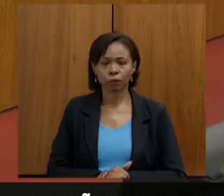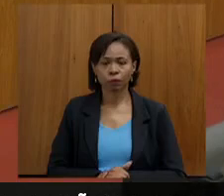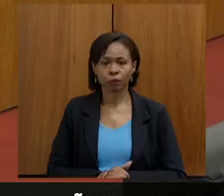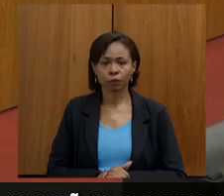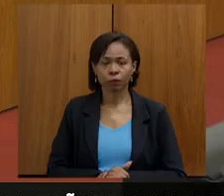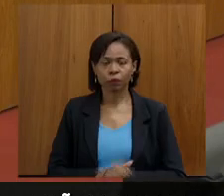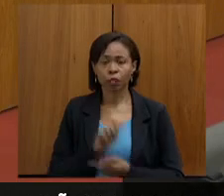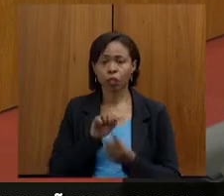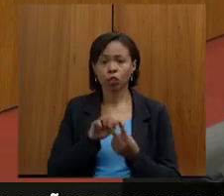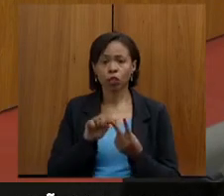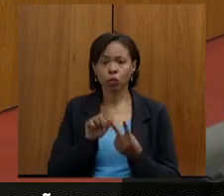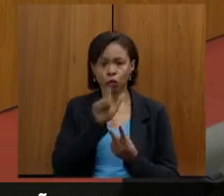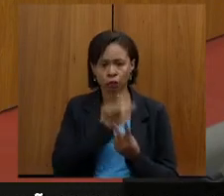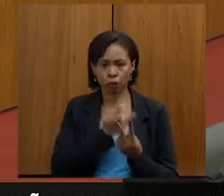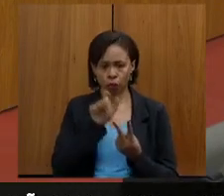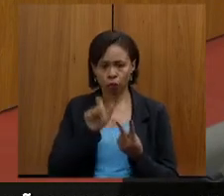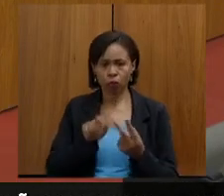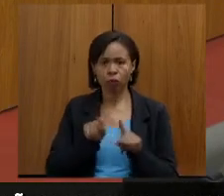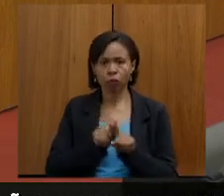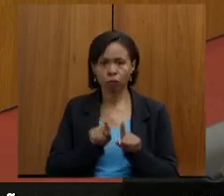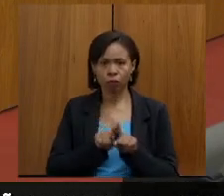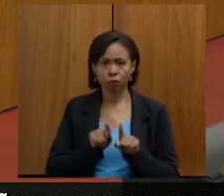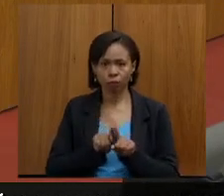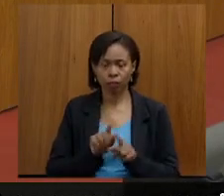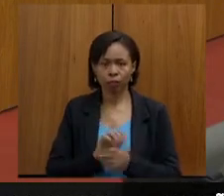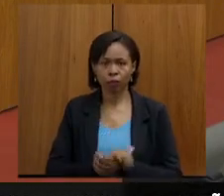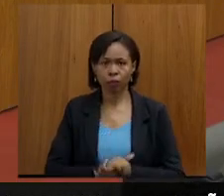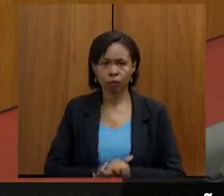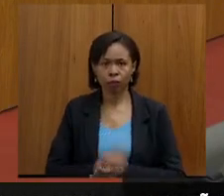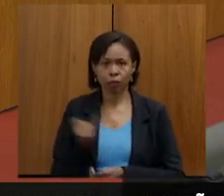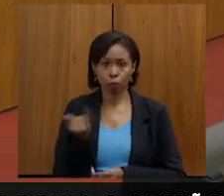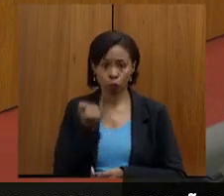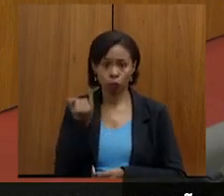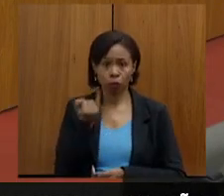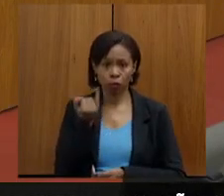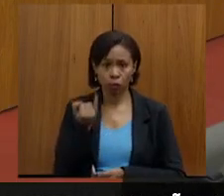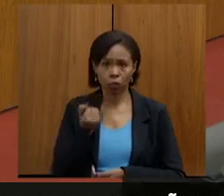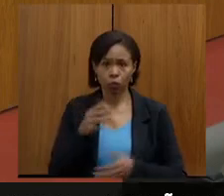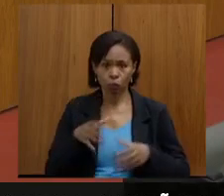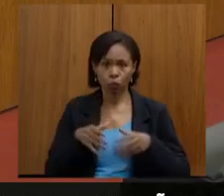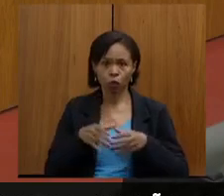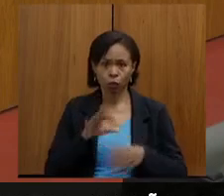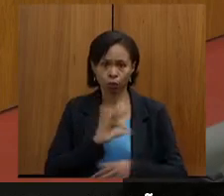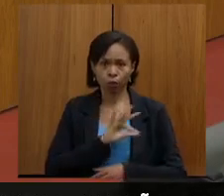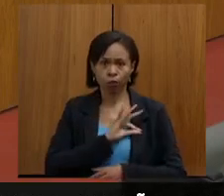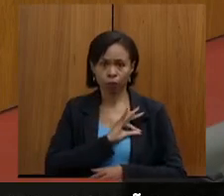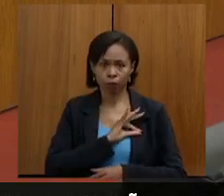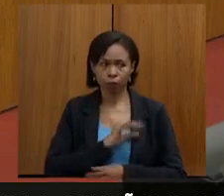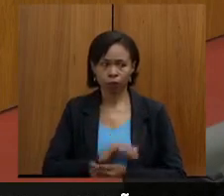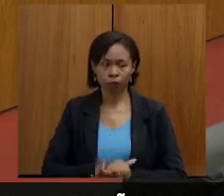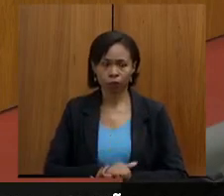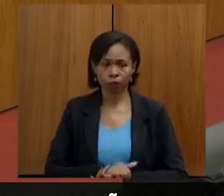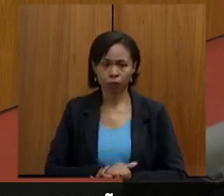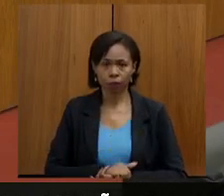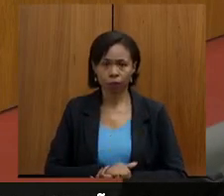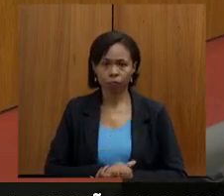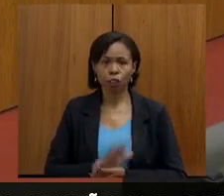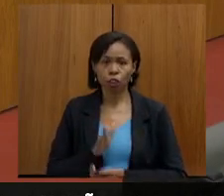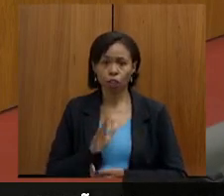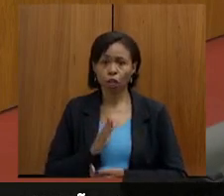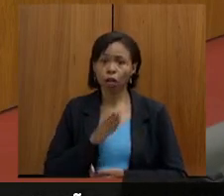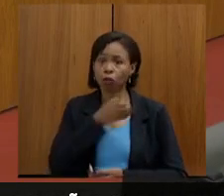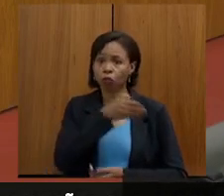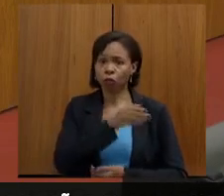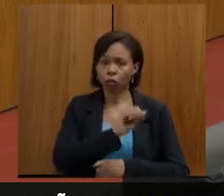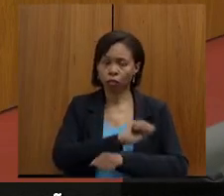esqueci de falar de duas pessoas também é caras para mim né para toda a Corporação que já passou por Montes